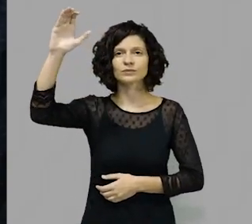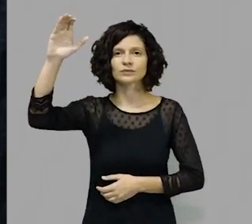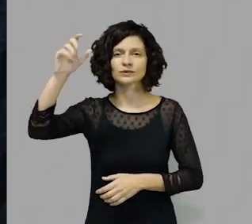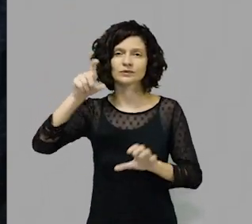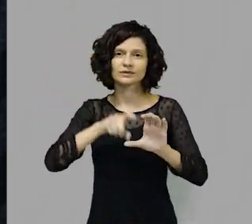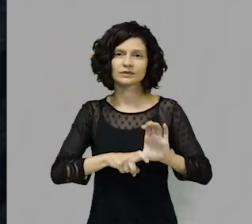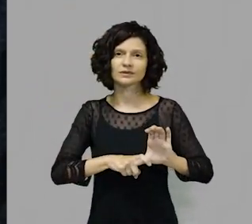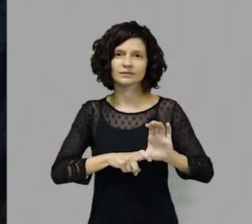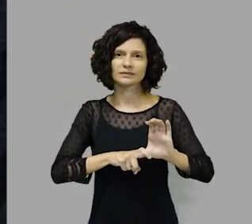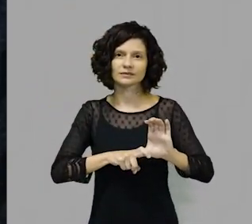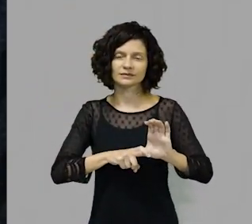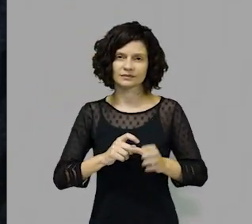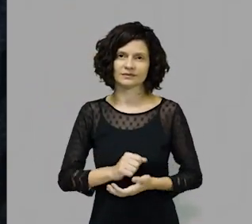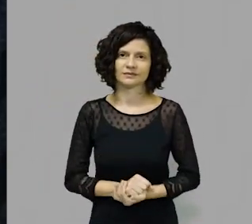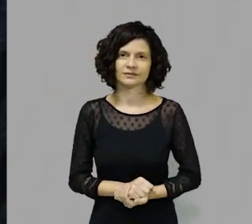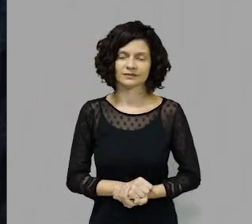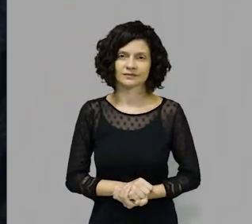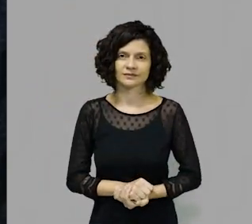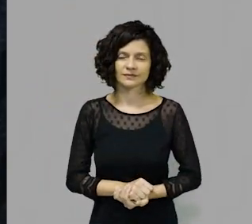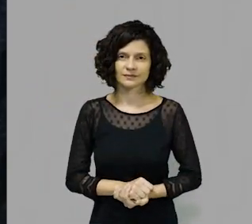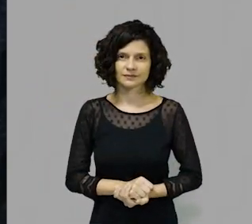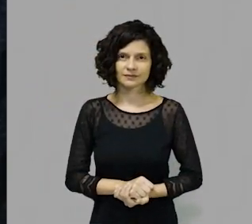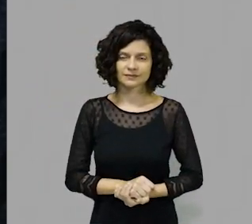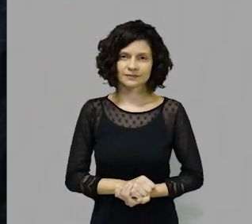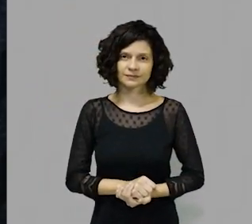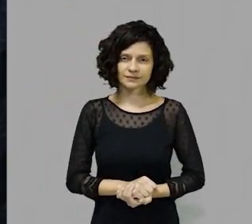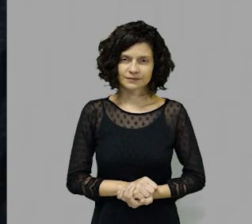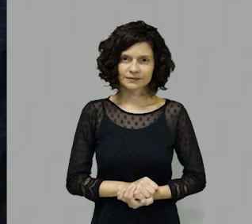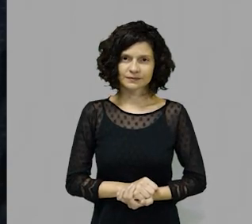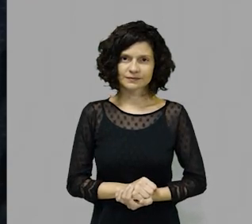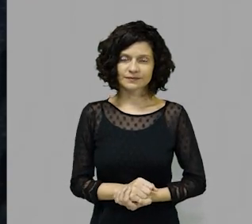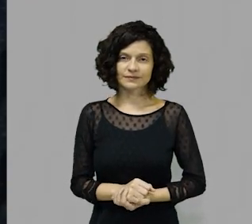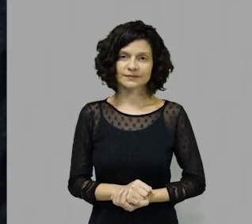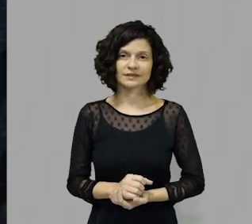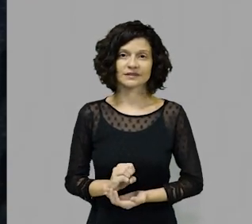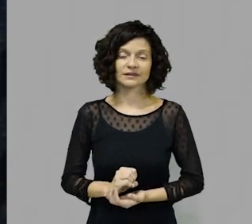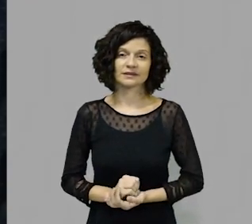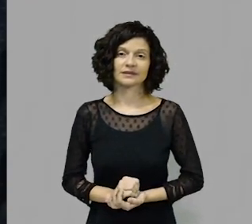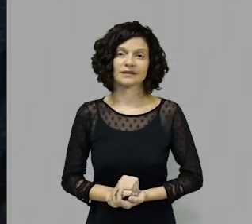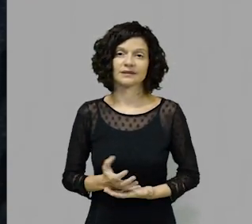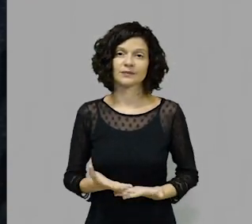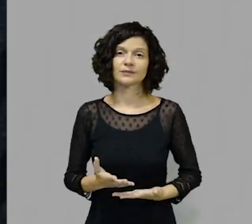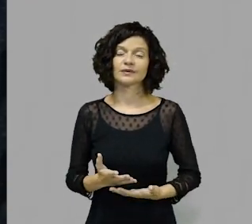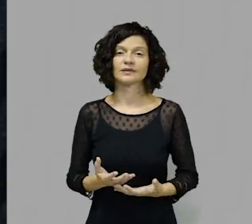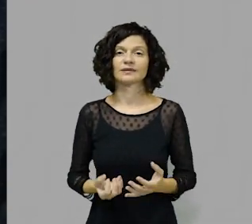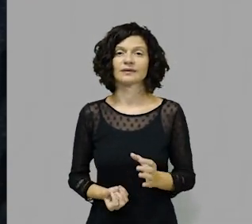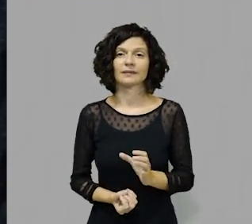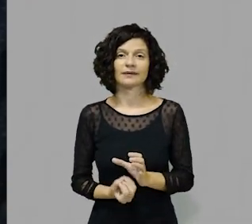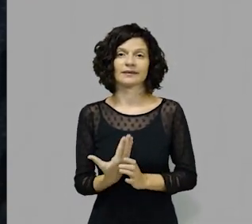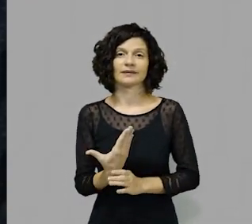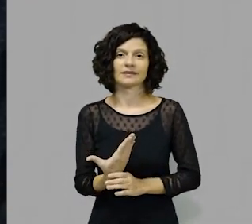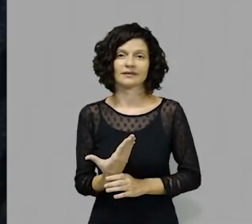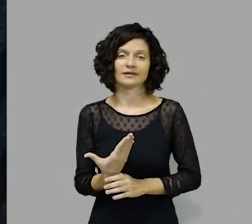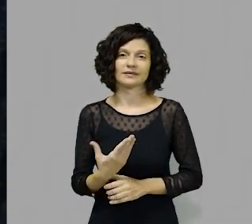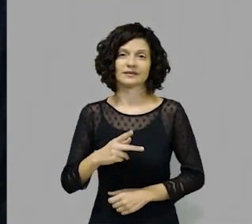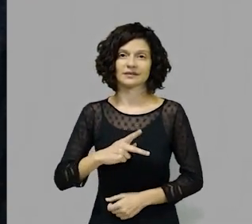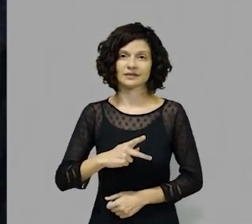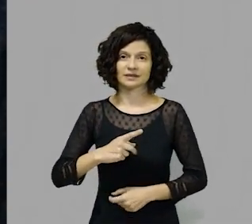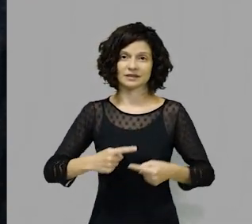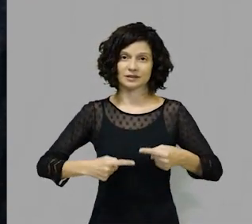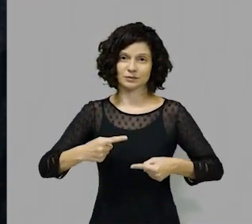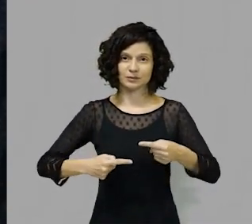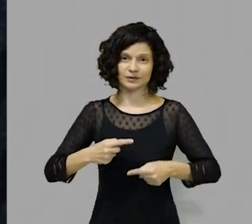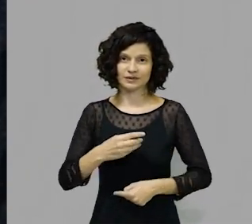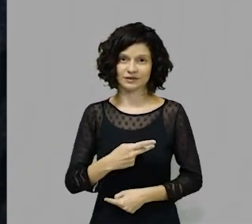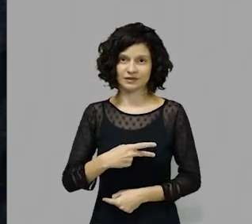perigo da continuidade desse papel do Estado de maneira tão presente. É que essas pessoas passem a